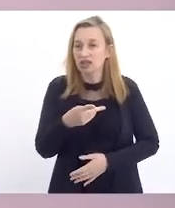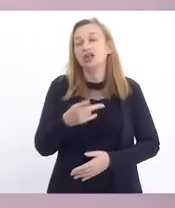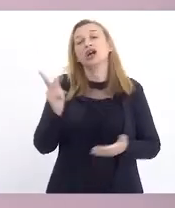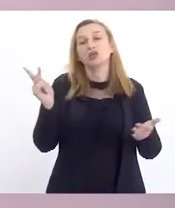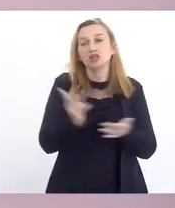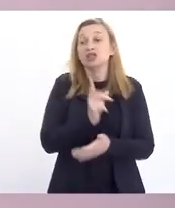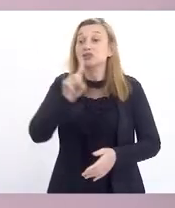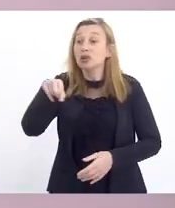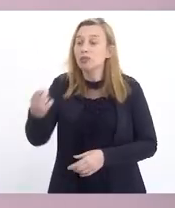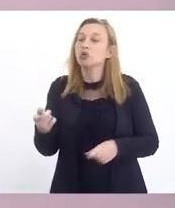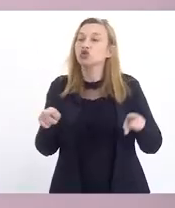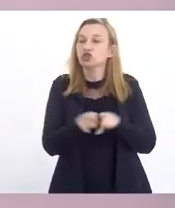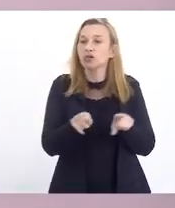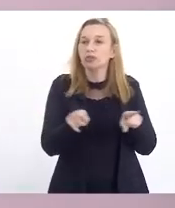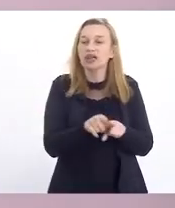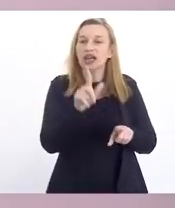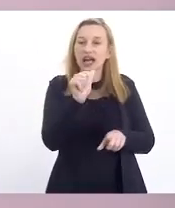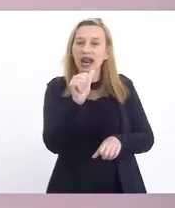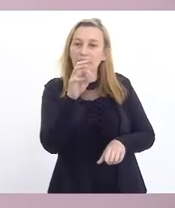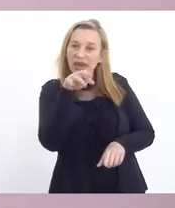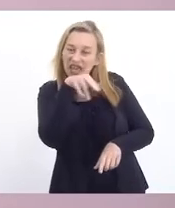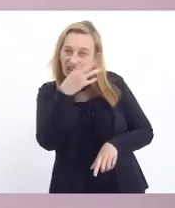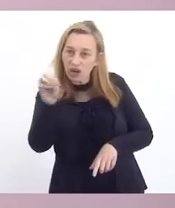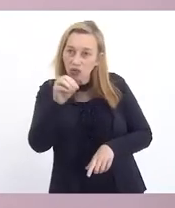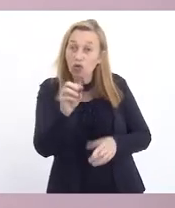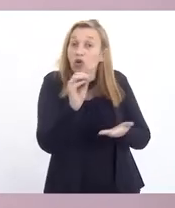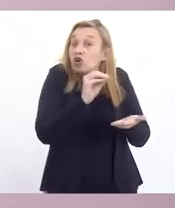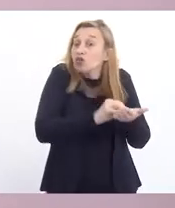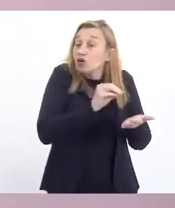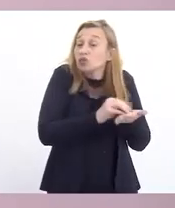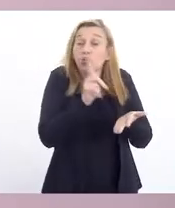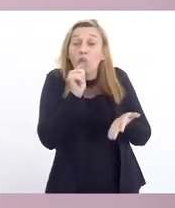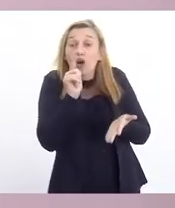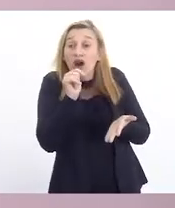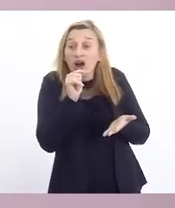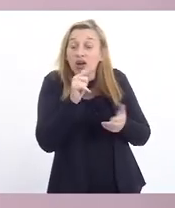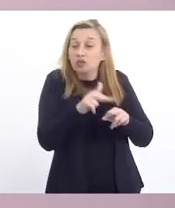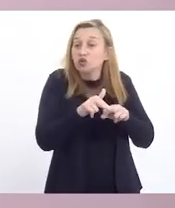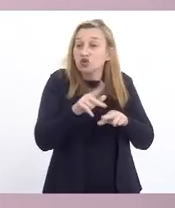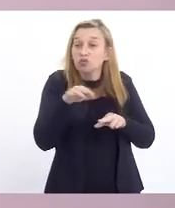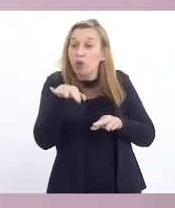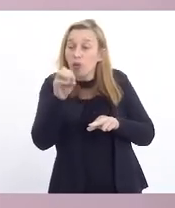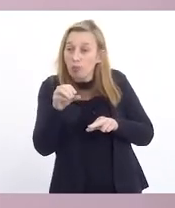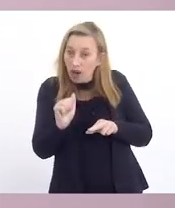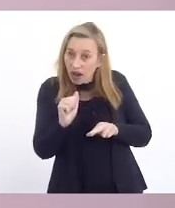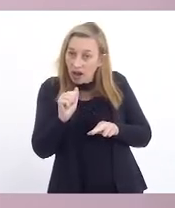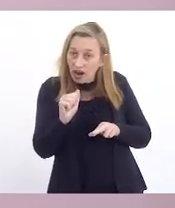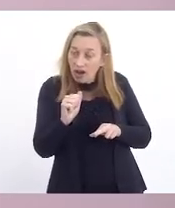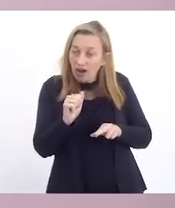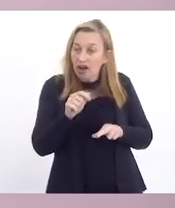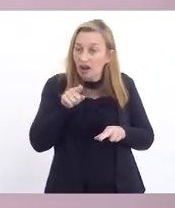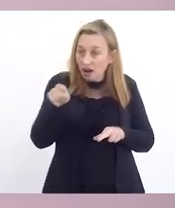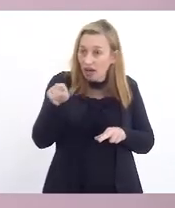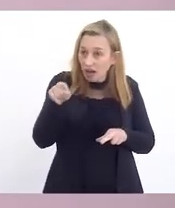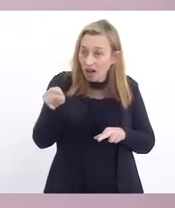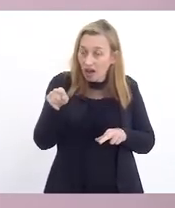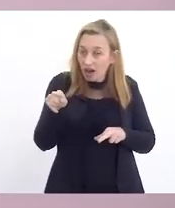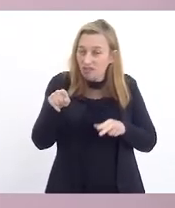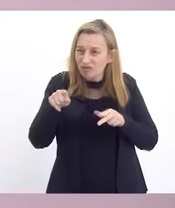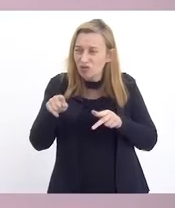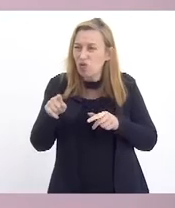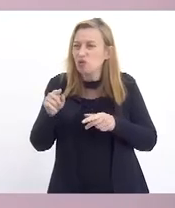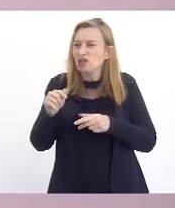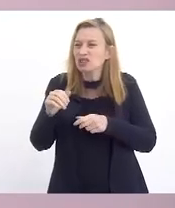aconteceu depois também com o Lameirão, porque quando faltou água em razão das bombas lá do Lameirão, que estavam no reparo, que não